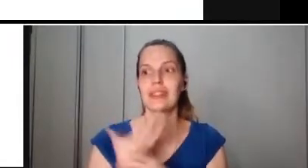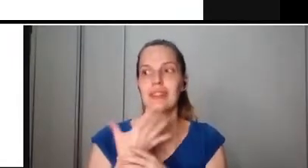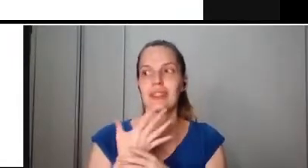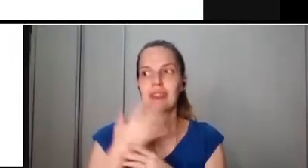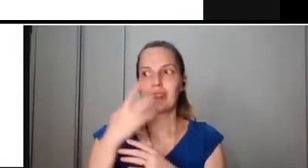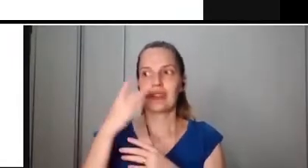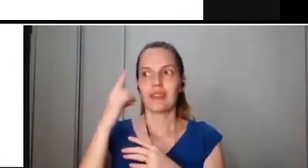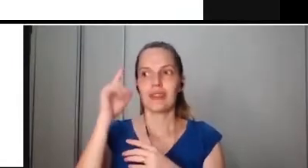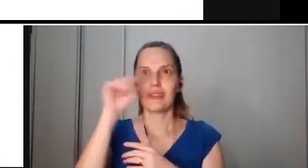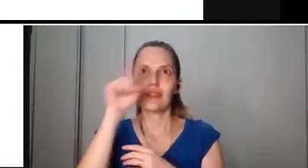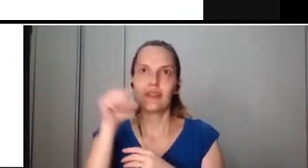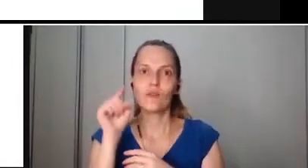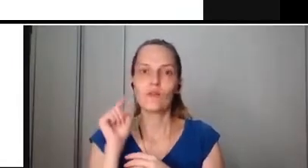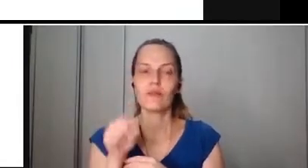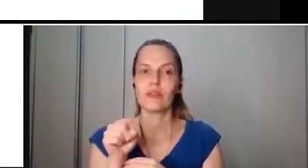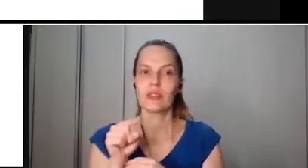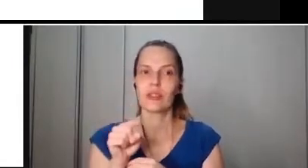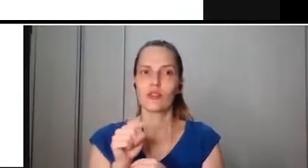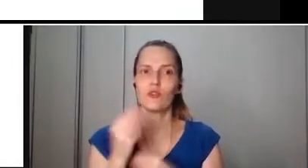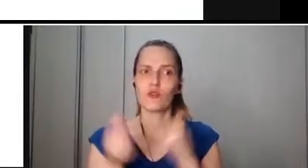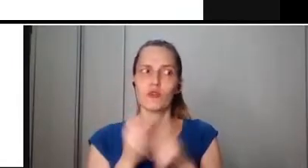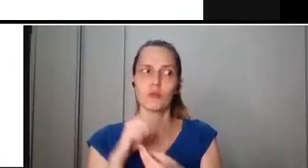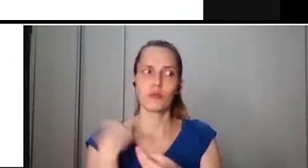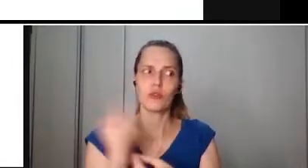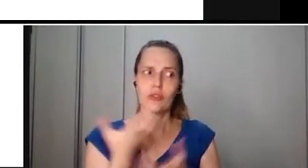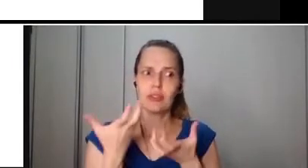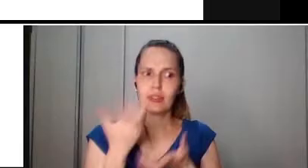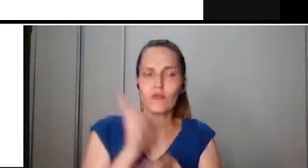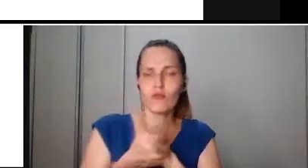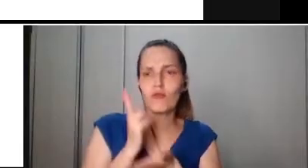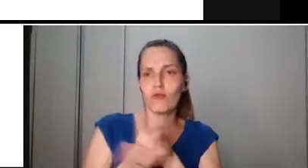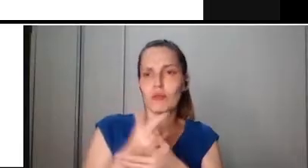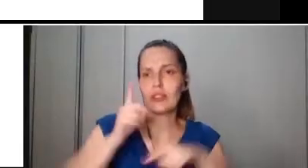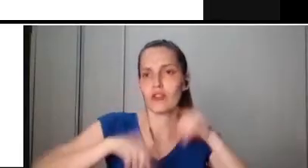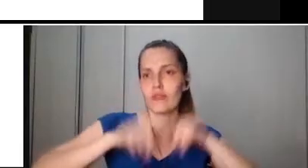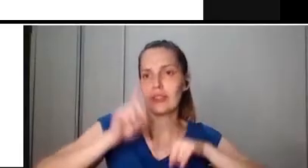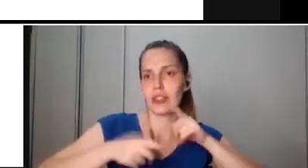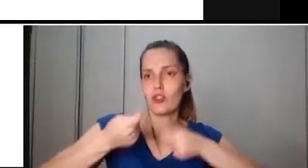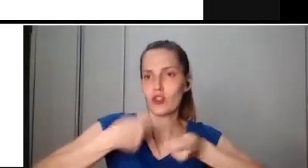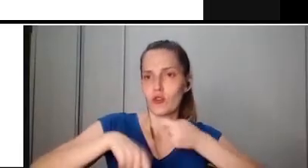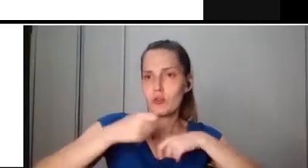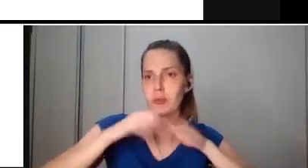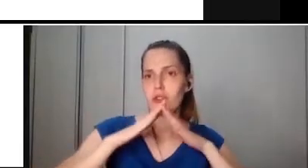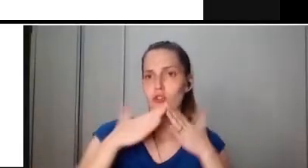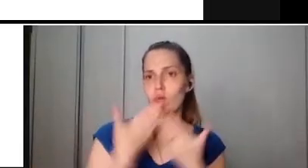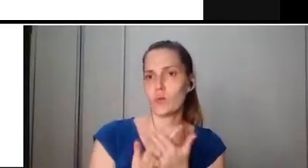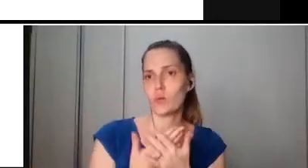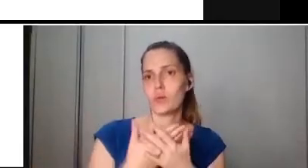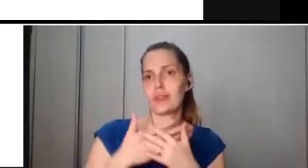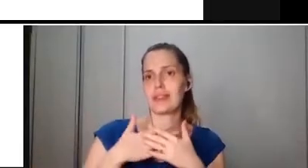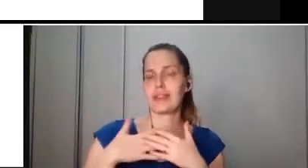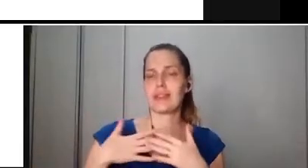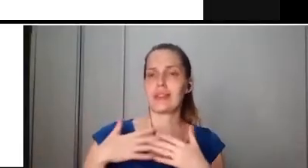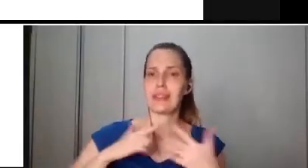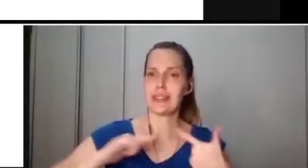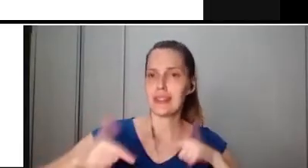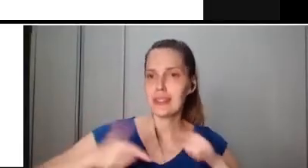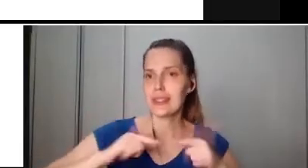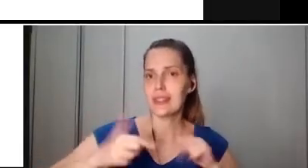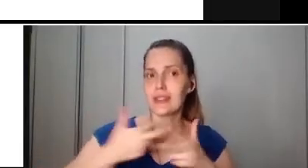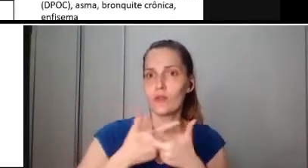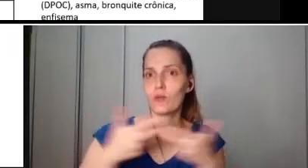quanto a gente quer manter a atividade econômica, manter a atividade escolar presencial, a atividade de lazer, versus a disseminação do